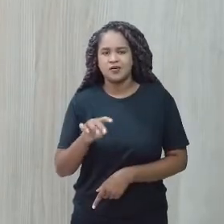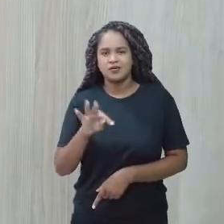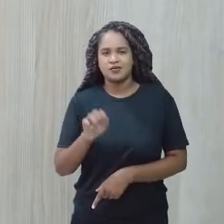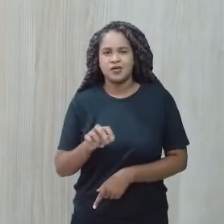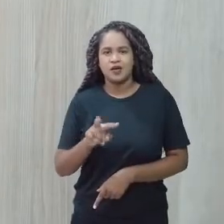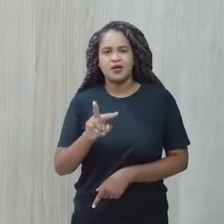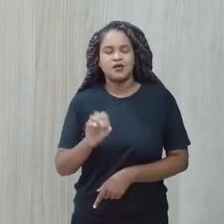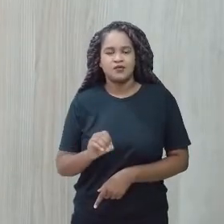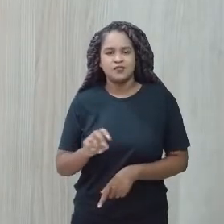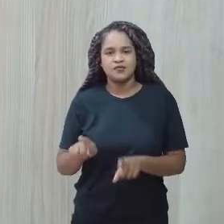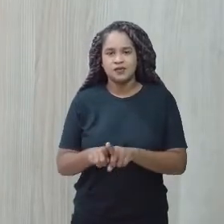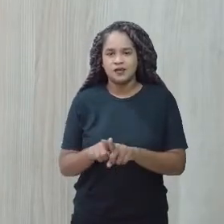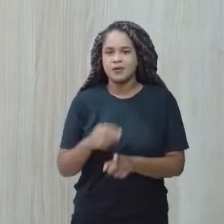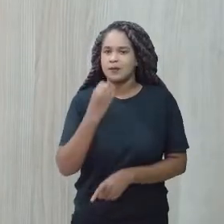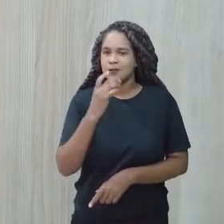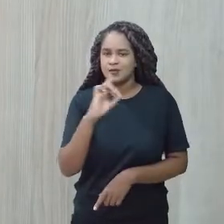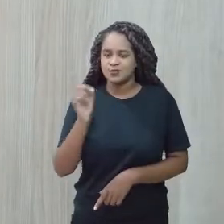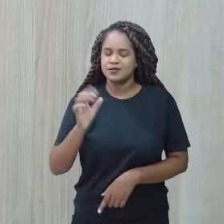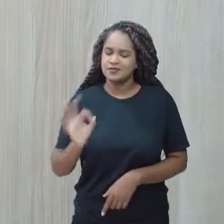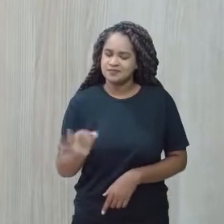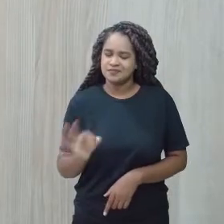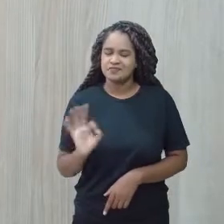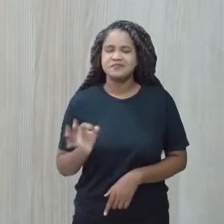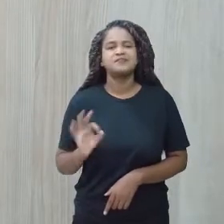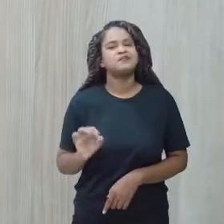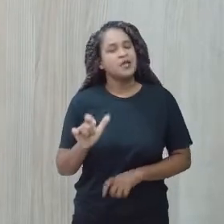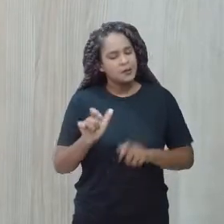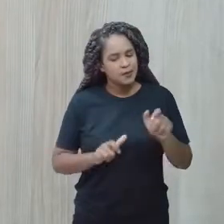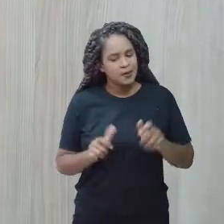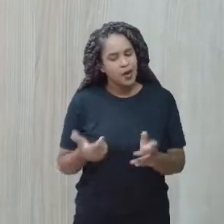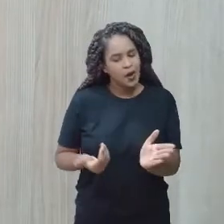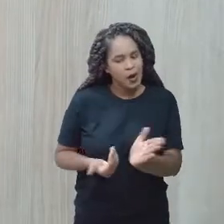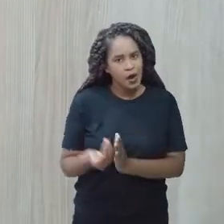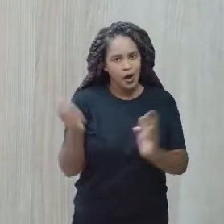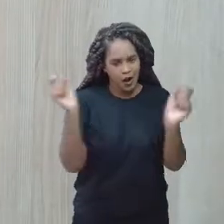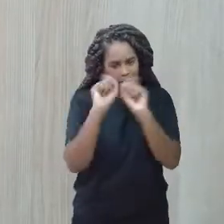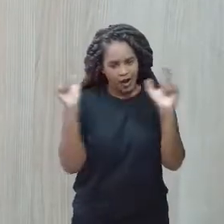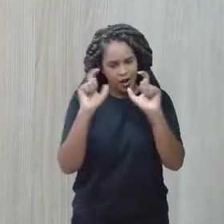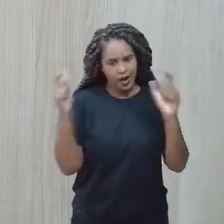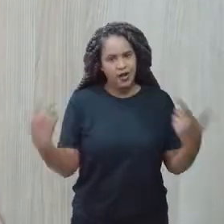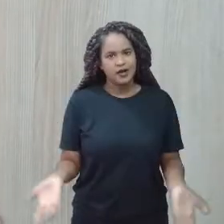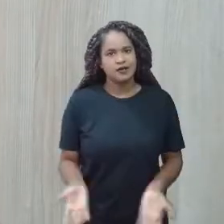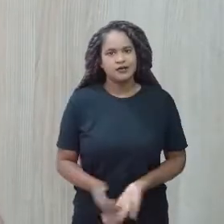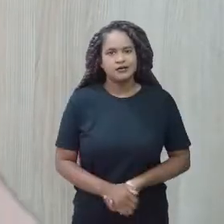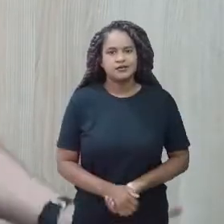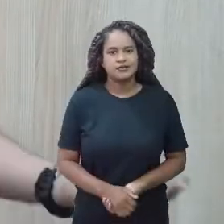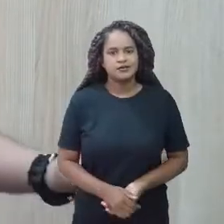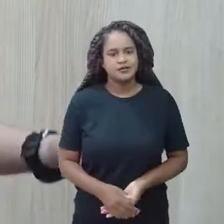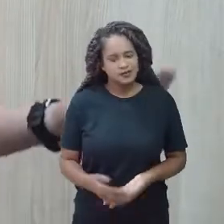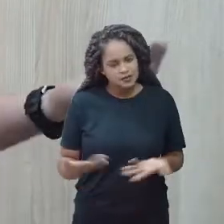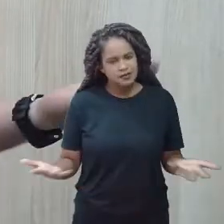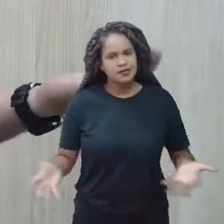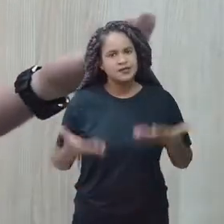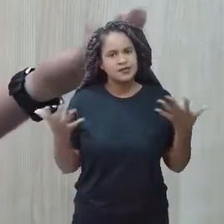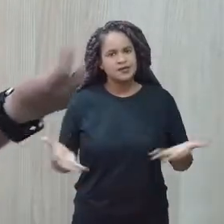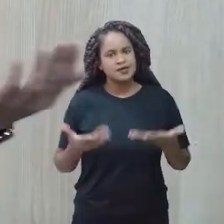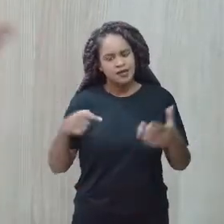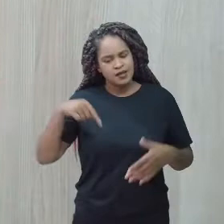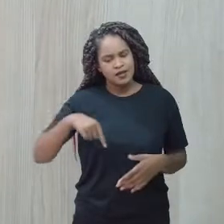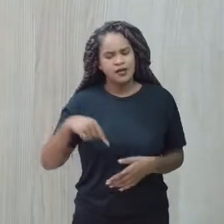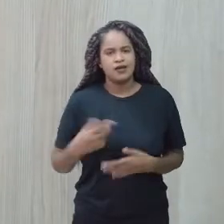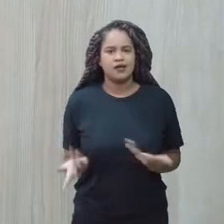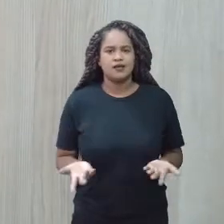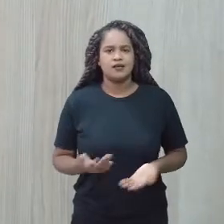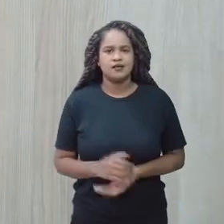dia. É isso aí, a galera tá começando a acordar e a dar essa moralzinha a gente aqui no chat,